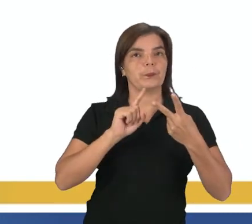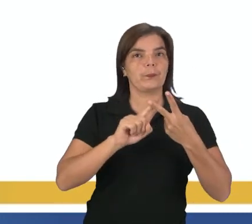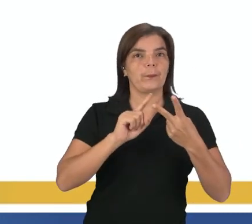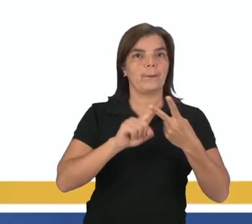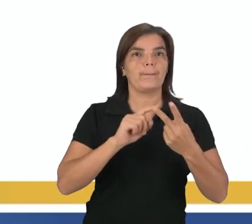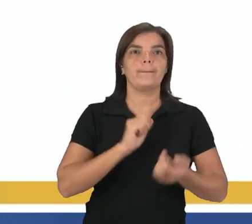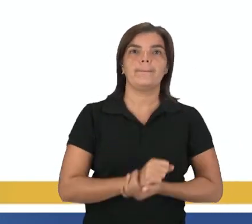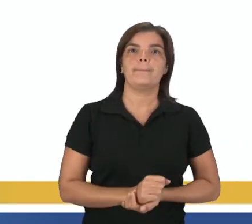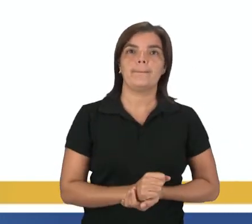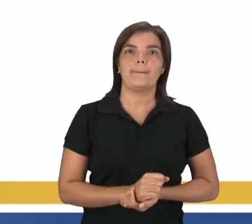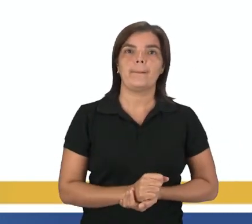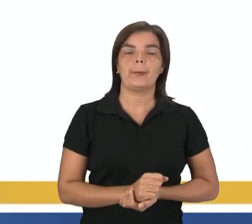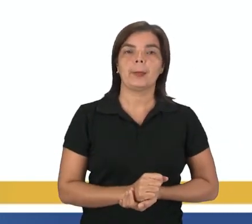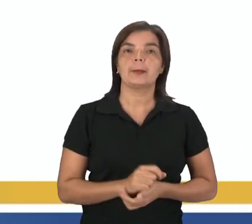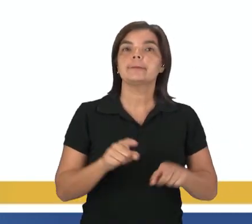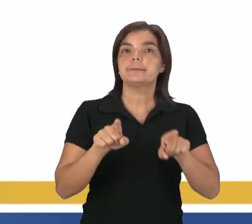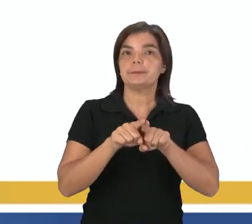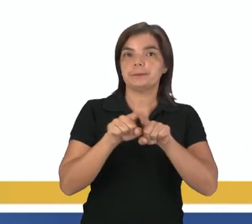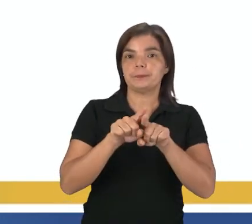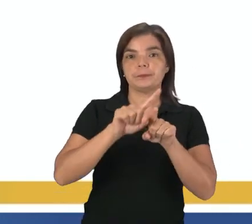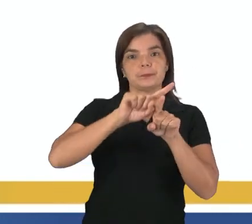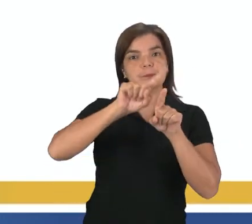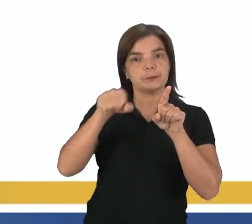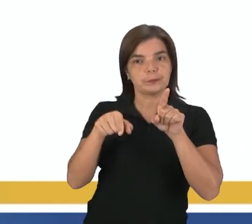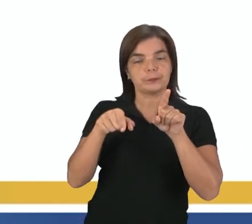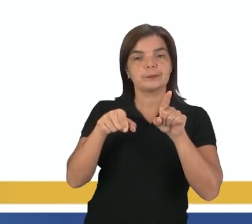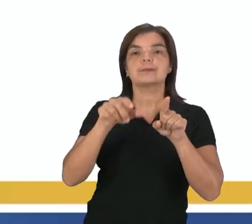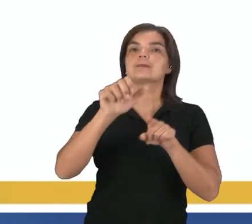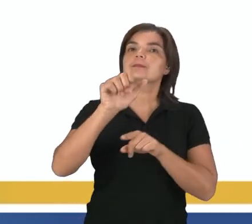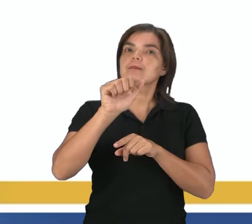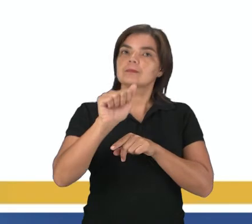é, com a ponta seca do compasso, eu vou colocar em A,